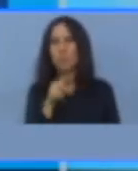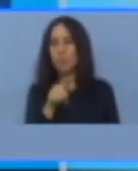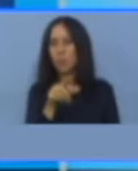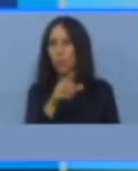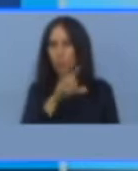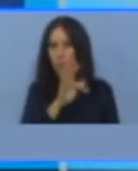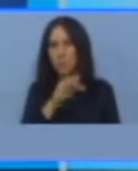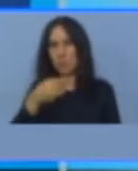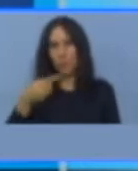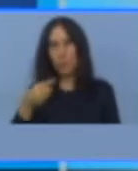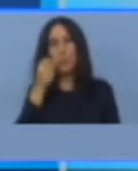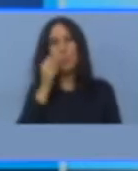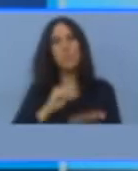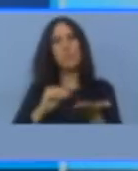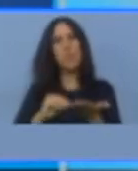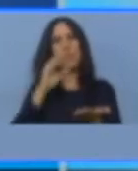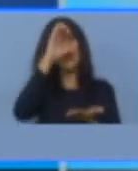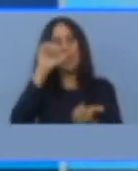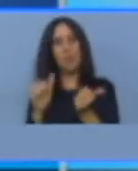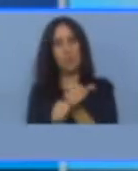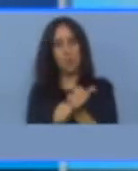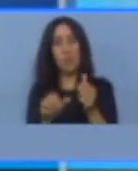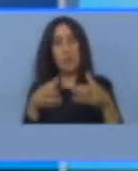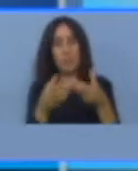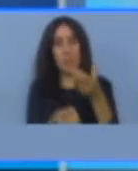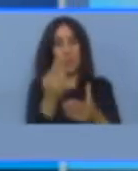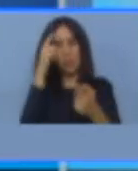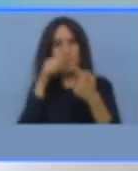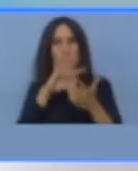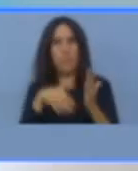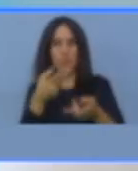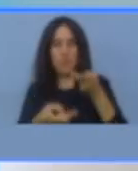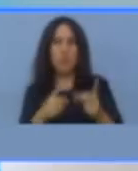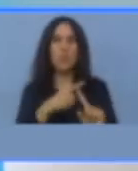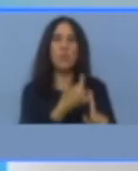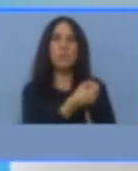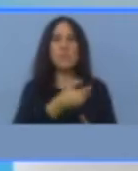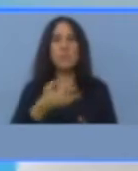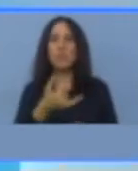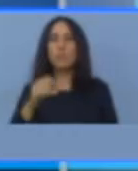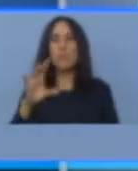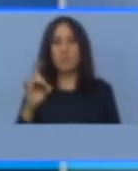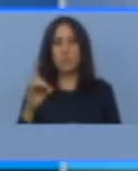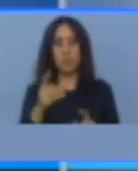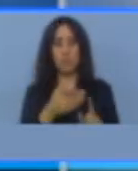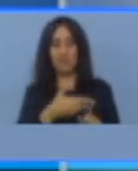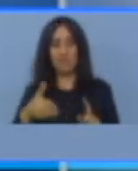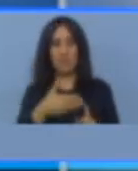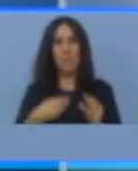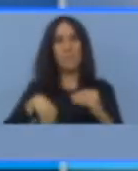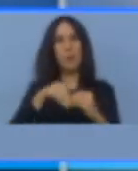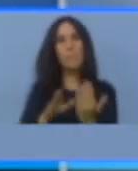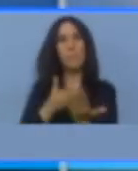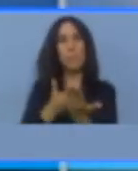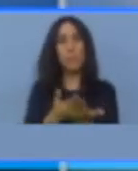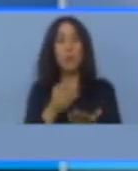4.490 do Secretário de Estado Adjunto, criou uma equipa para fazer a avaliação do plano, de 2007 a 2016, e depois para propor, em função